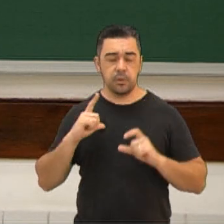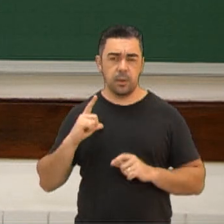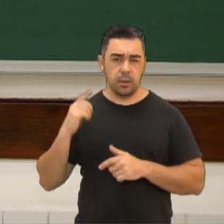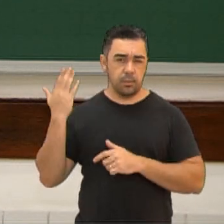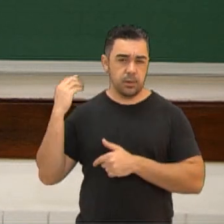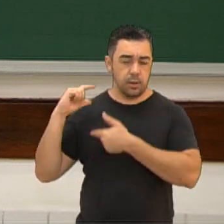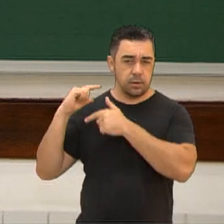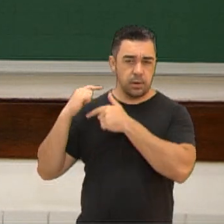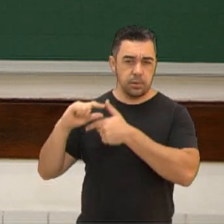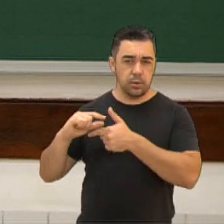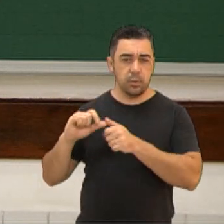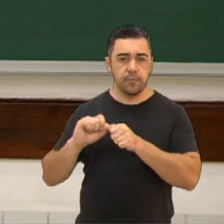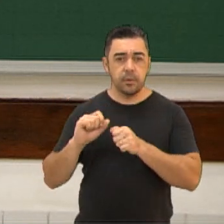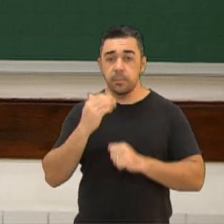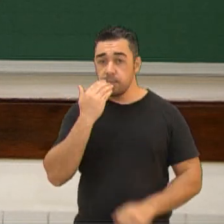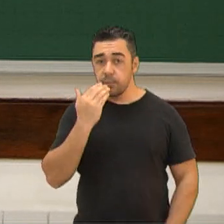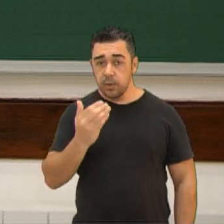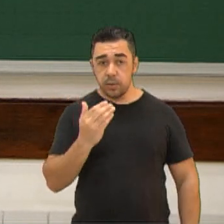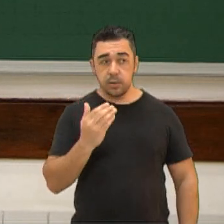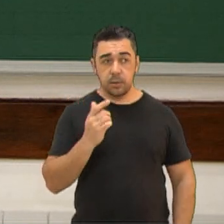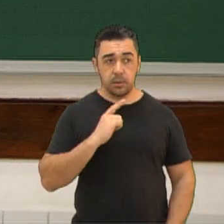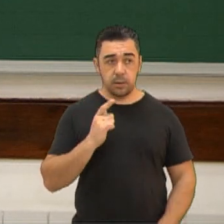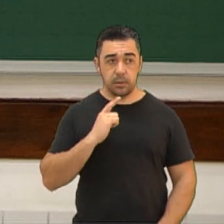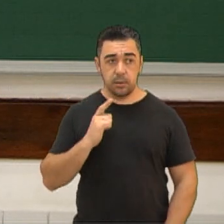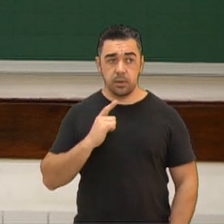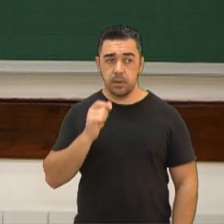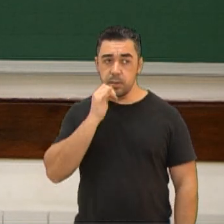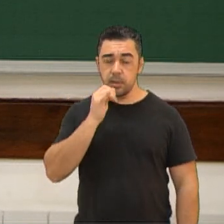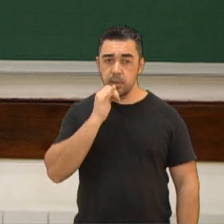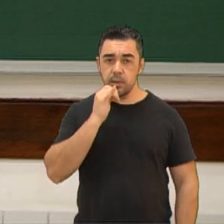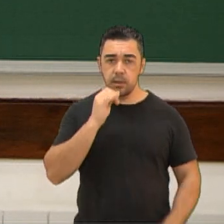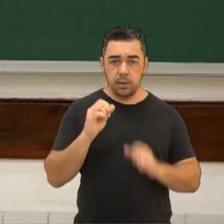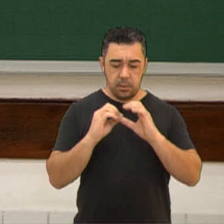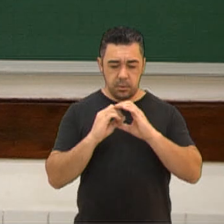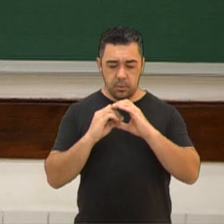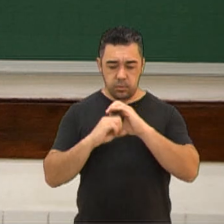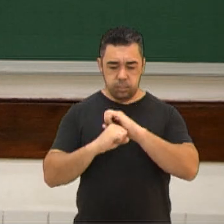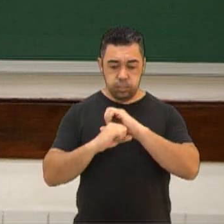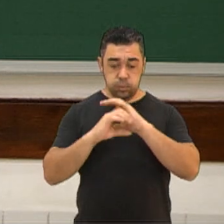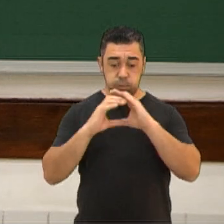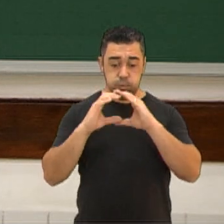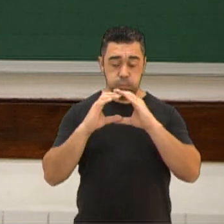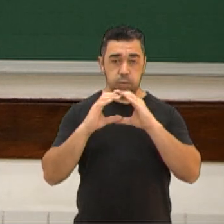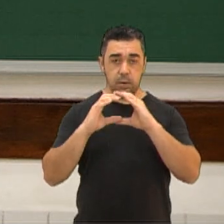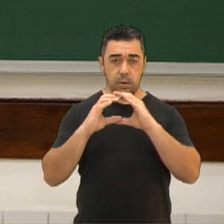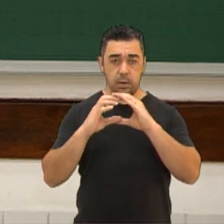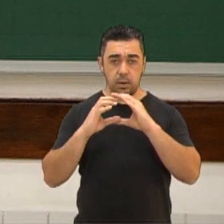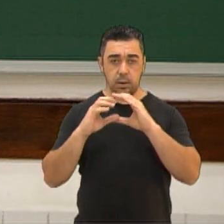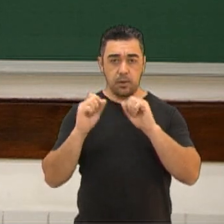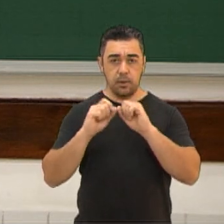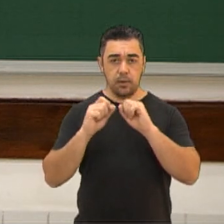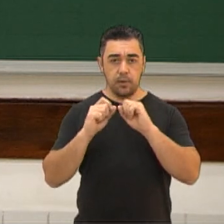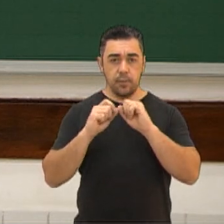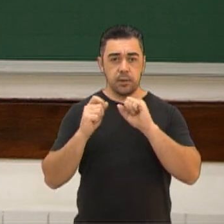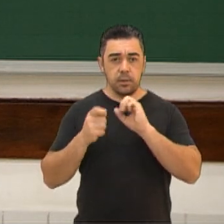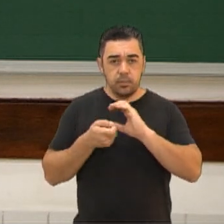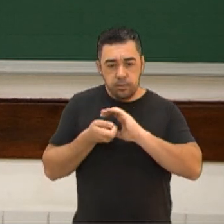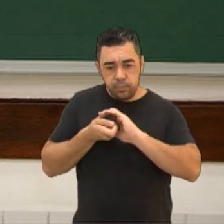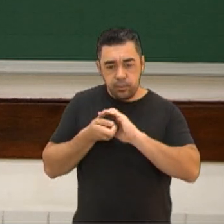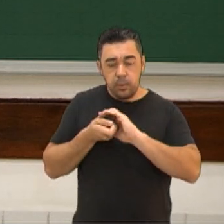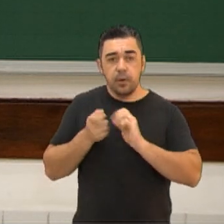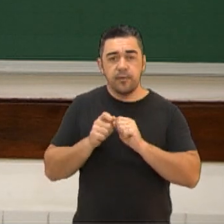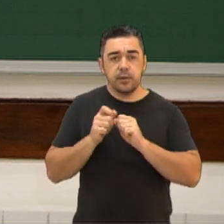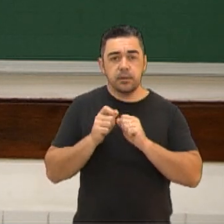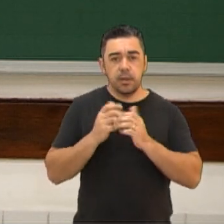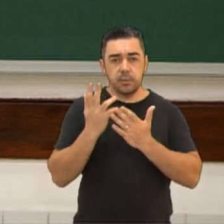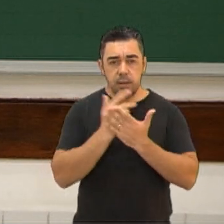tradicional e pedia que as pessoas segurassem o obturador mais aberto, e ele pegava uma lanterna e desenhava no escuro com a